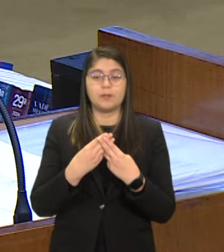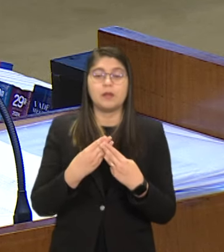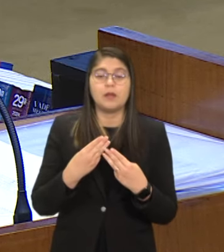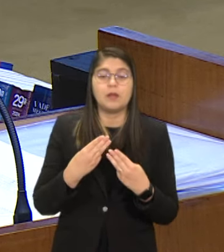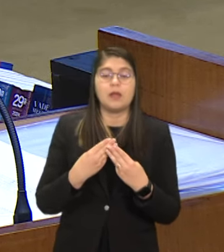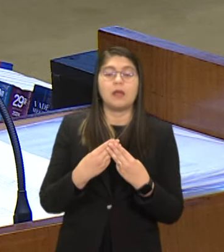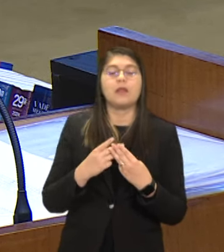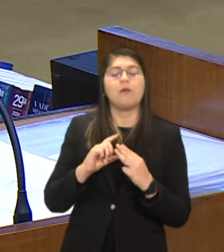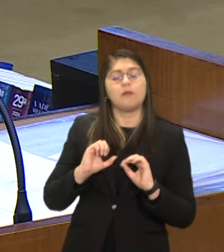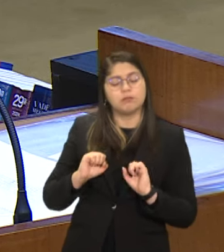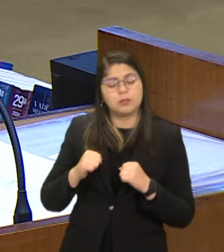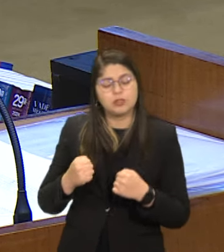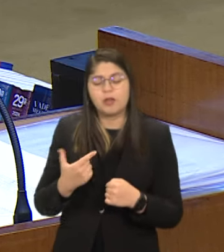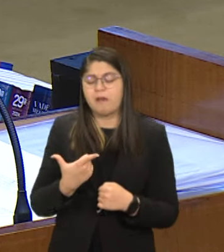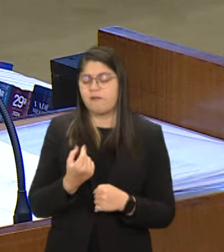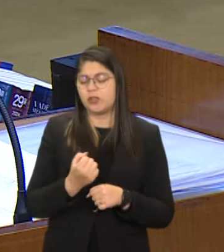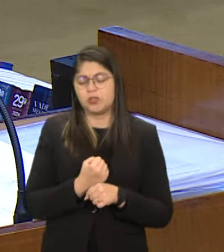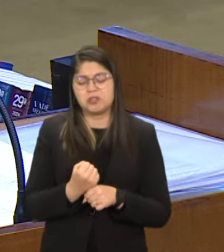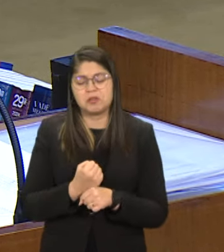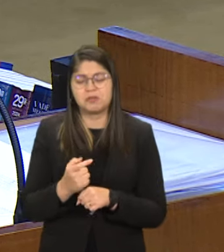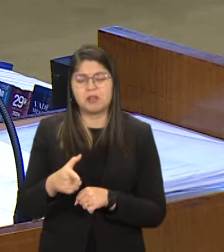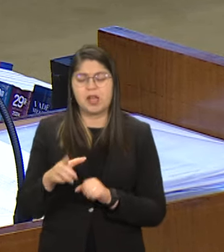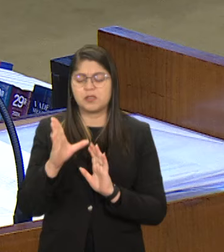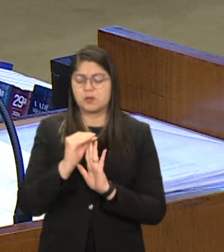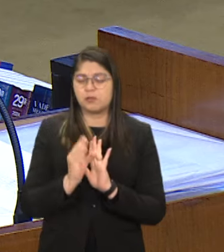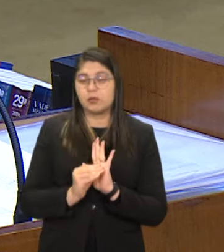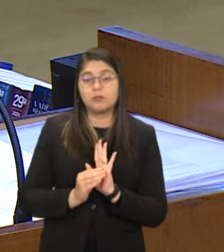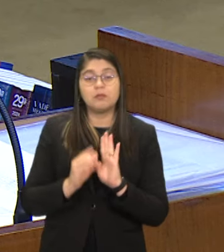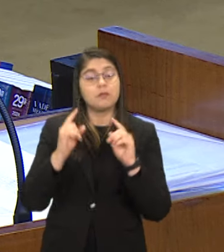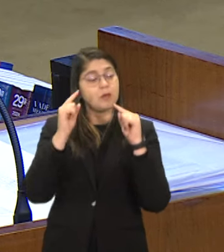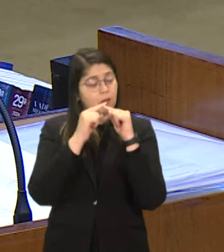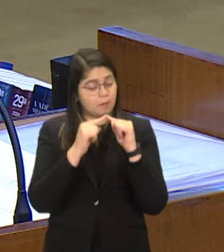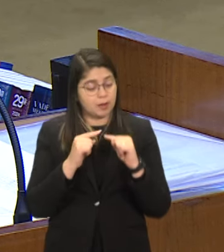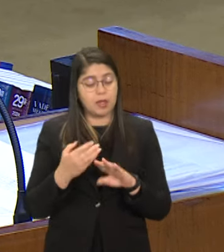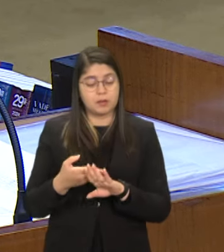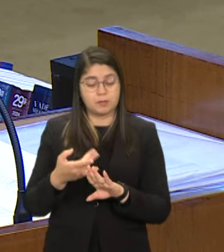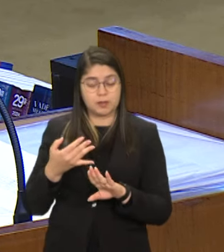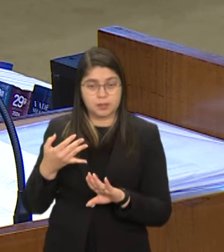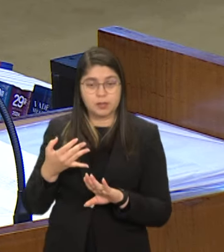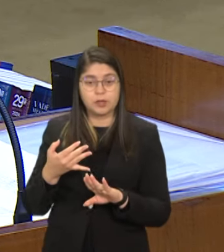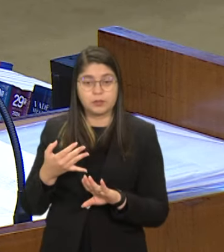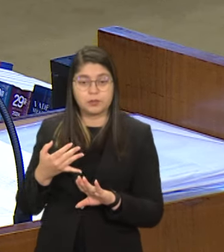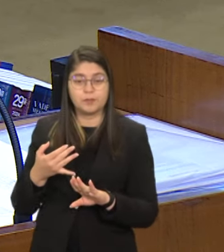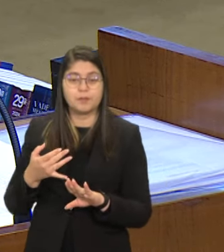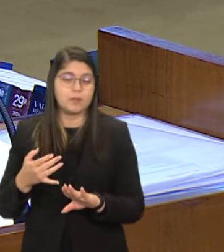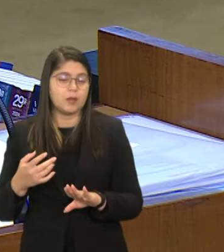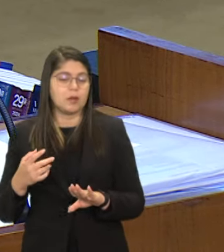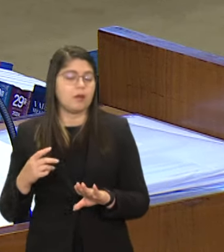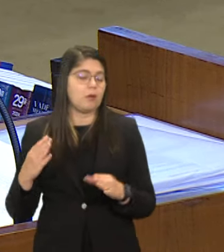mais de 20 anos. E eu apliquei esse precedente num caso